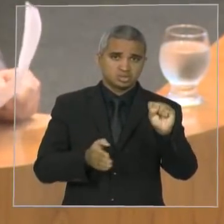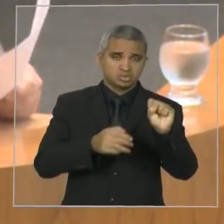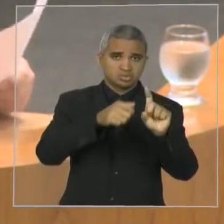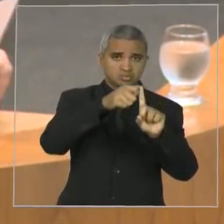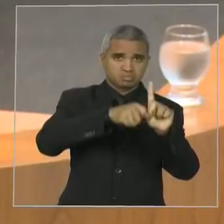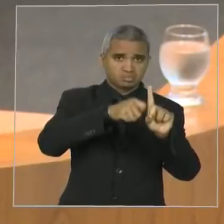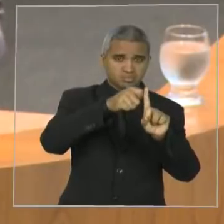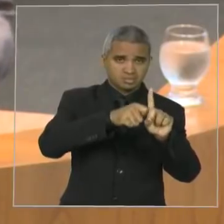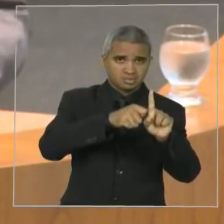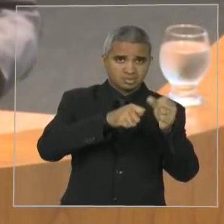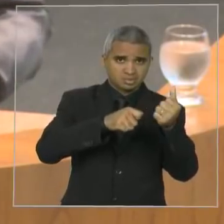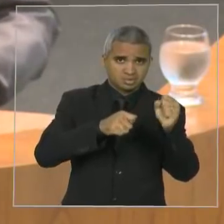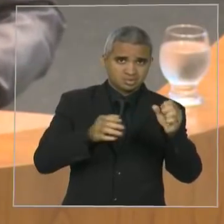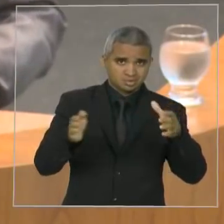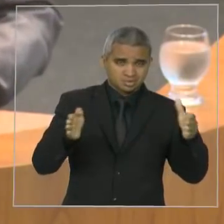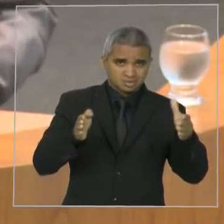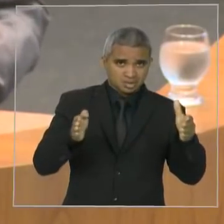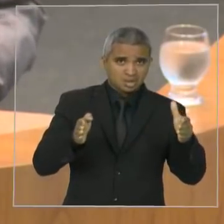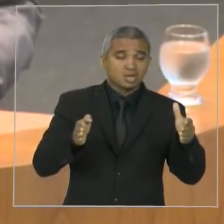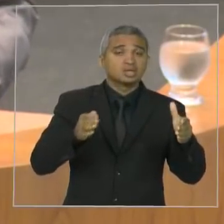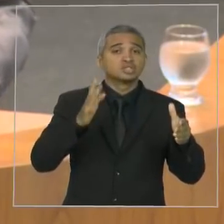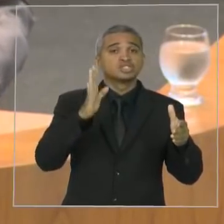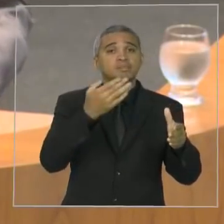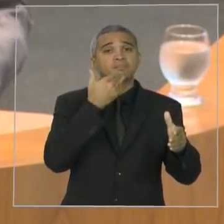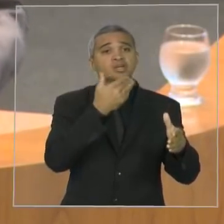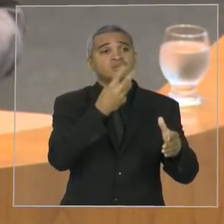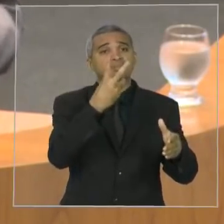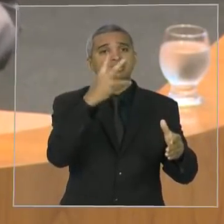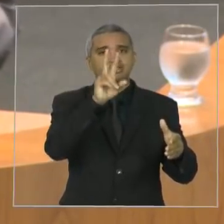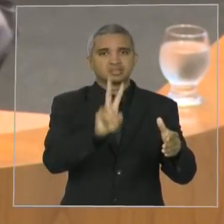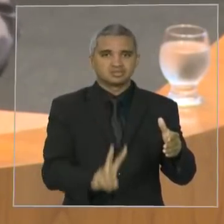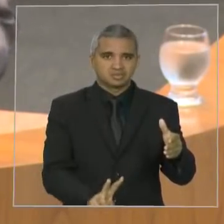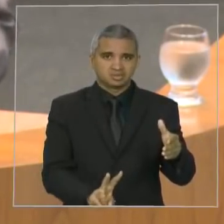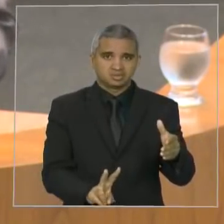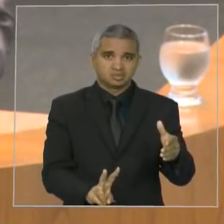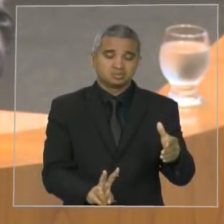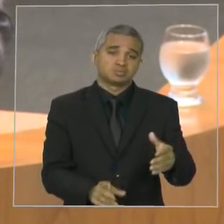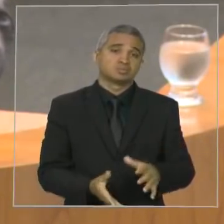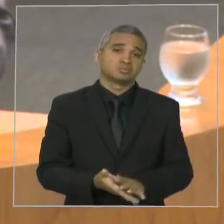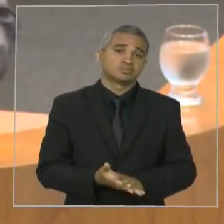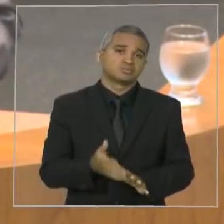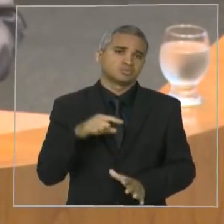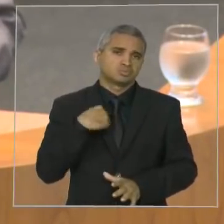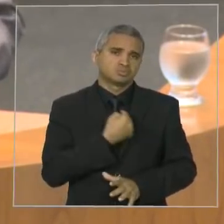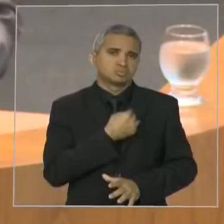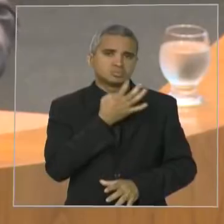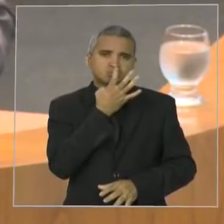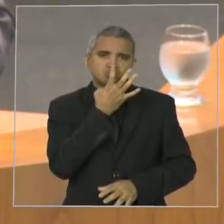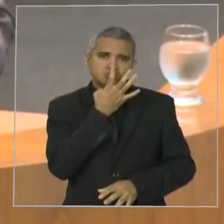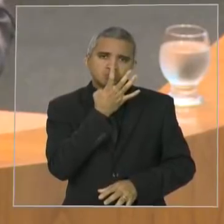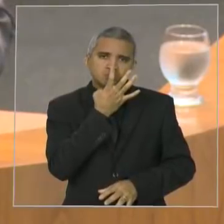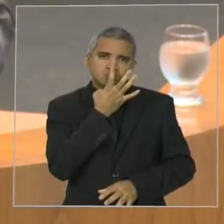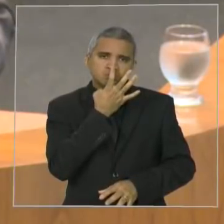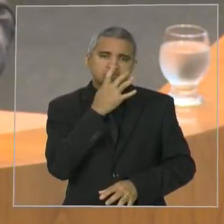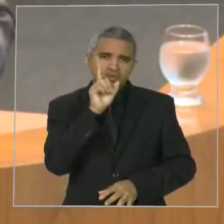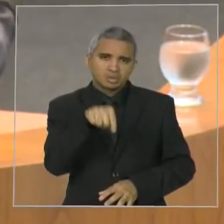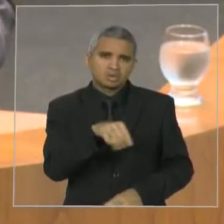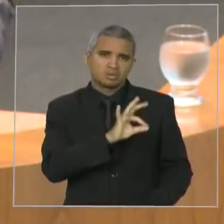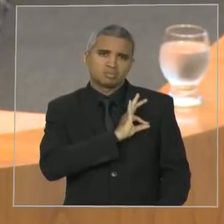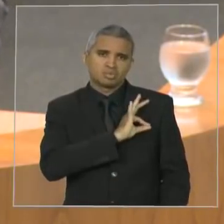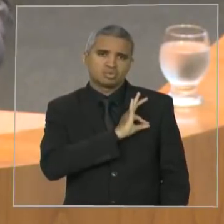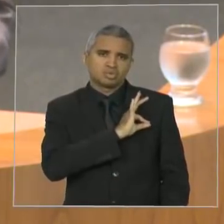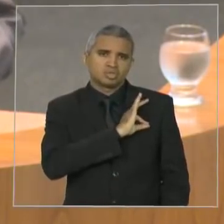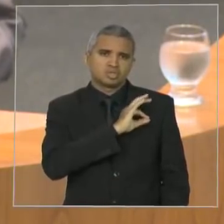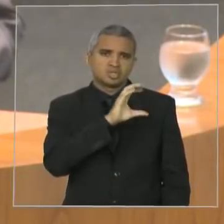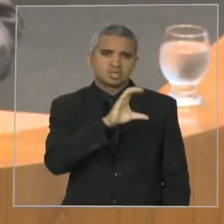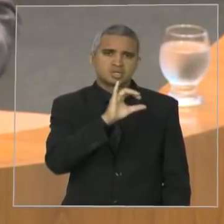O constante emprego das Forças Armadas na intervenção da chamada GLO, que é a garantia da lei e da